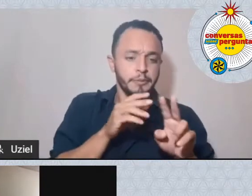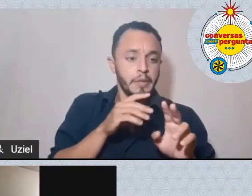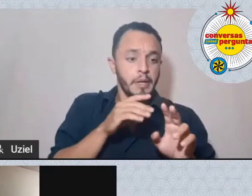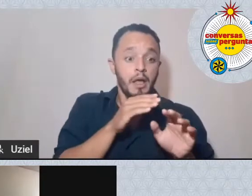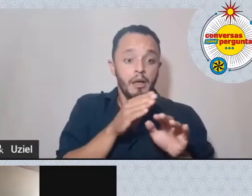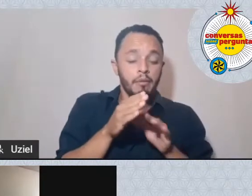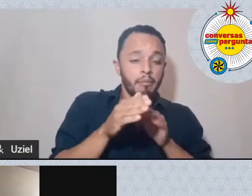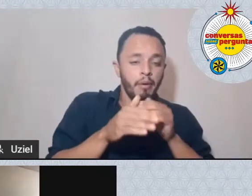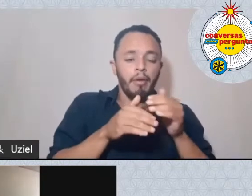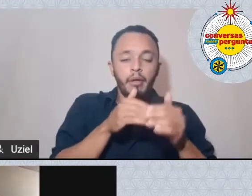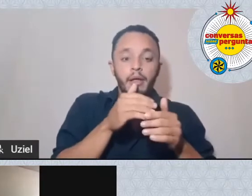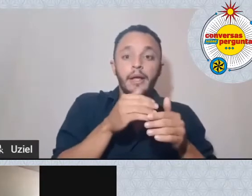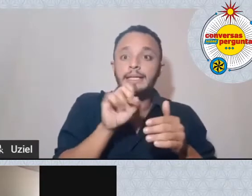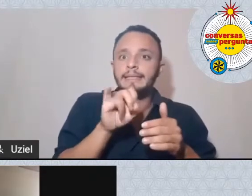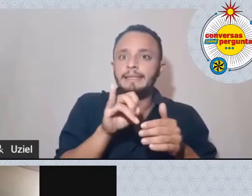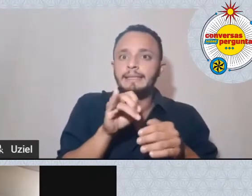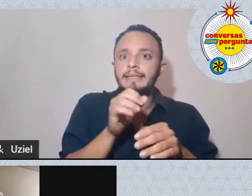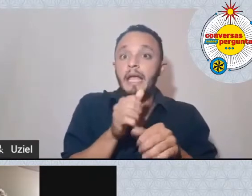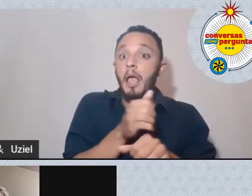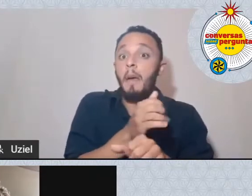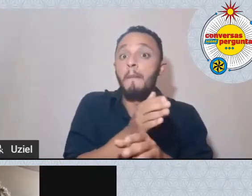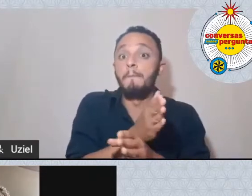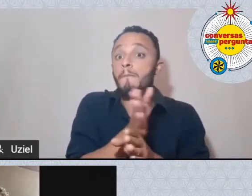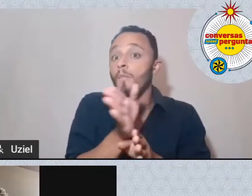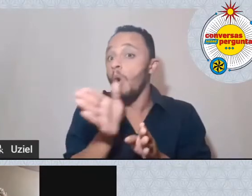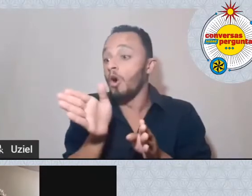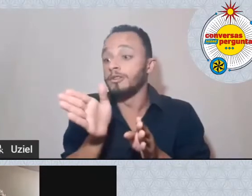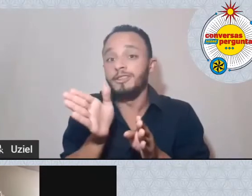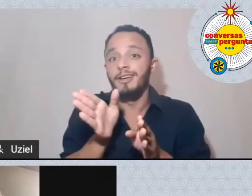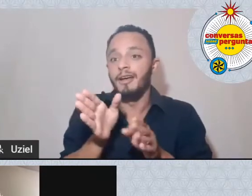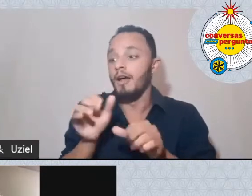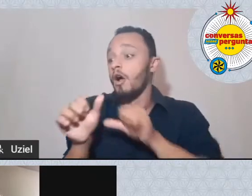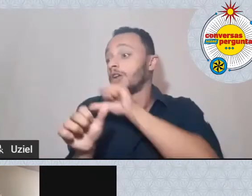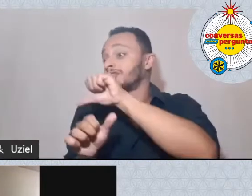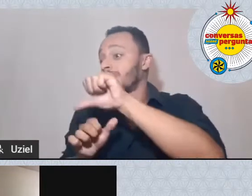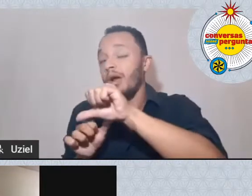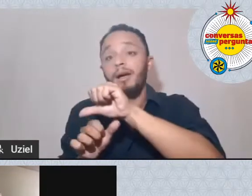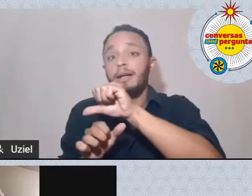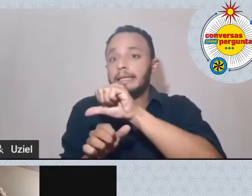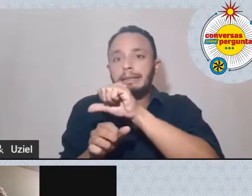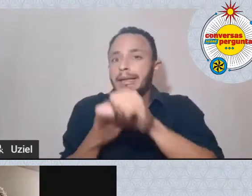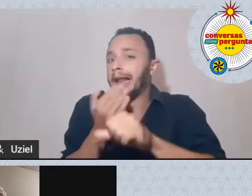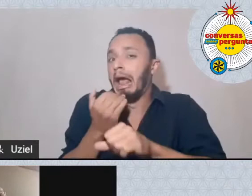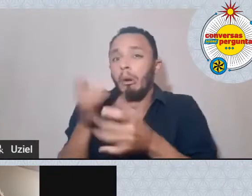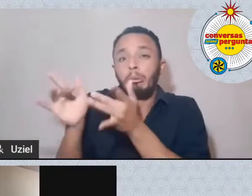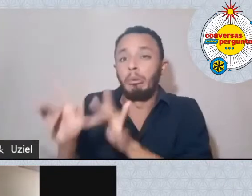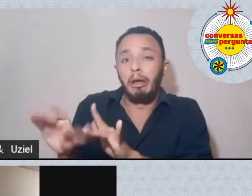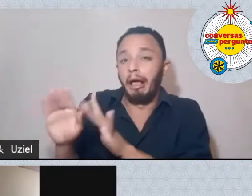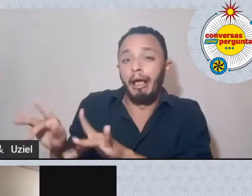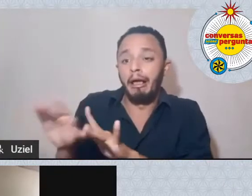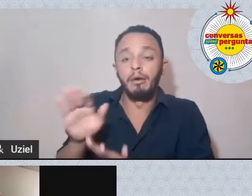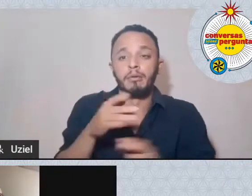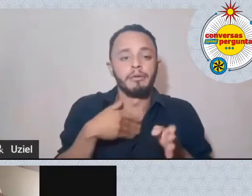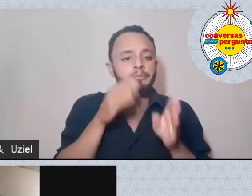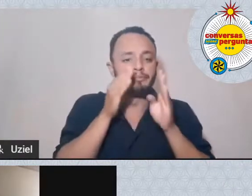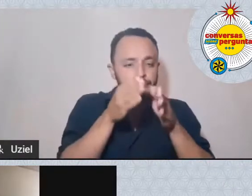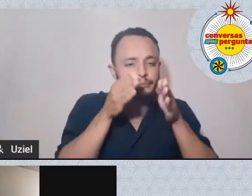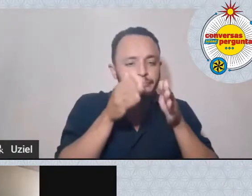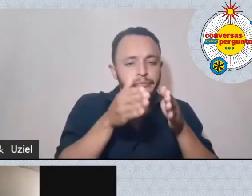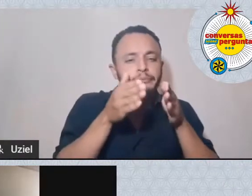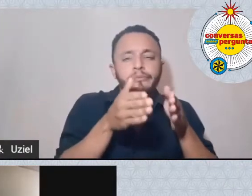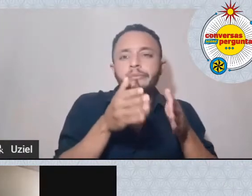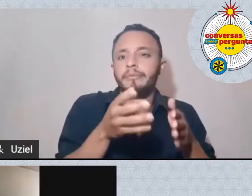muito esforço e disciplina. Quando você tem que reconstruir isso, quando você está diante da crise, você tem a possibilidade de